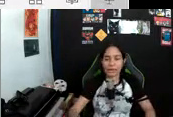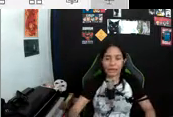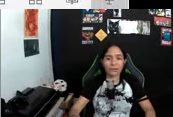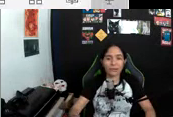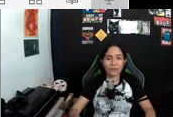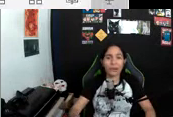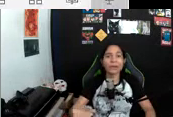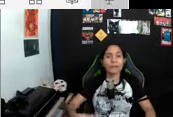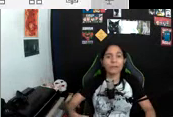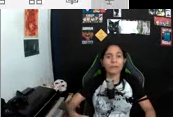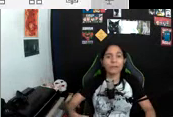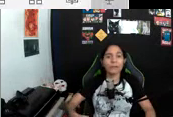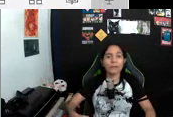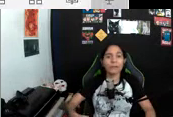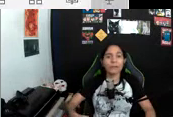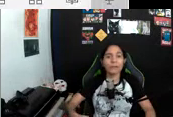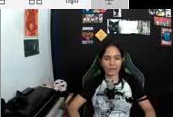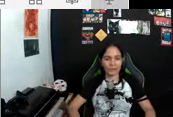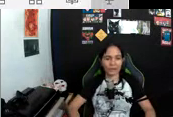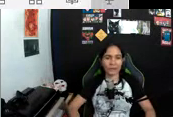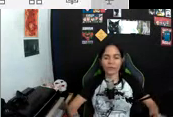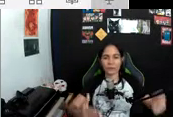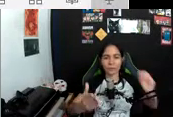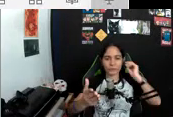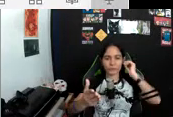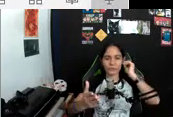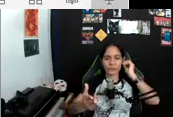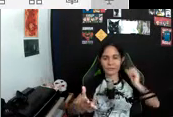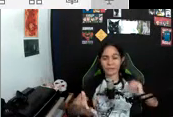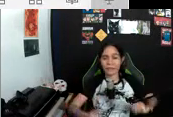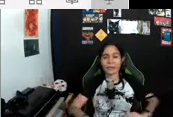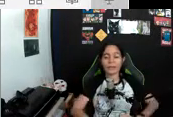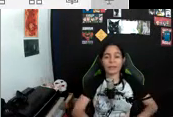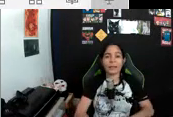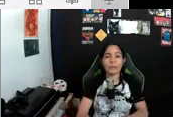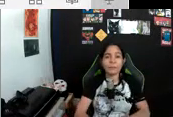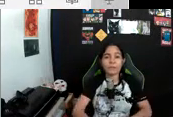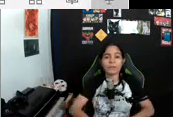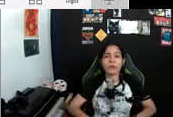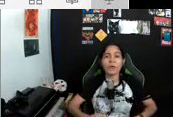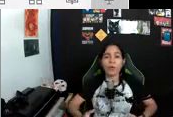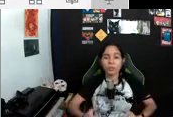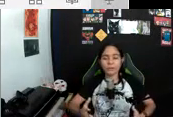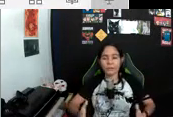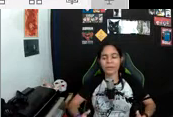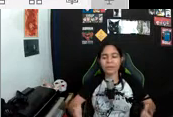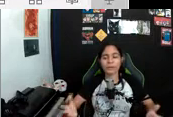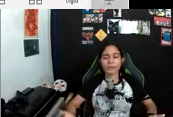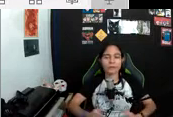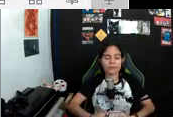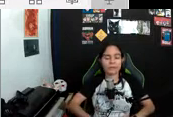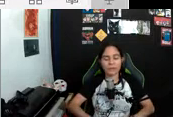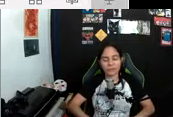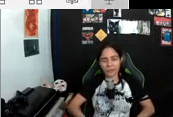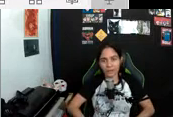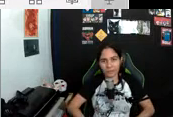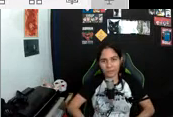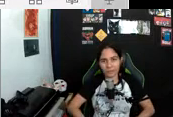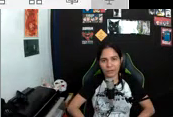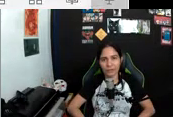uma dificuldade e você tentar ajudá-lo. Então, como o Jonas estava dizendo aí, ele era analfabeto. Então, como que ele iria